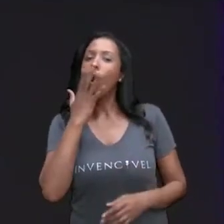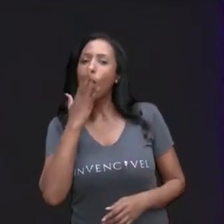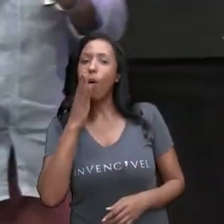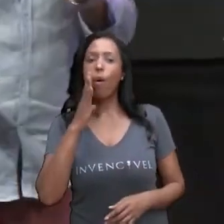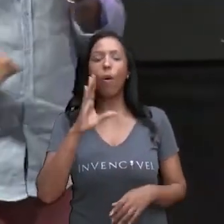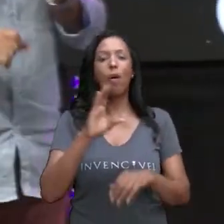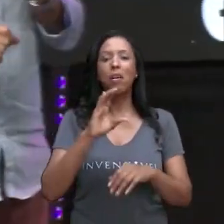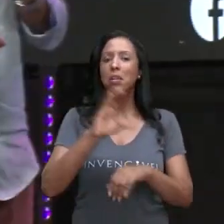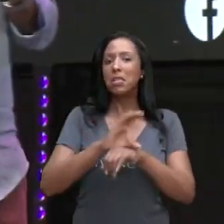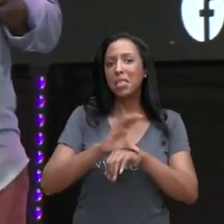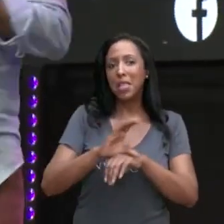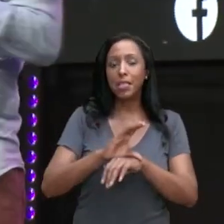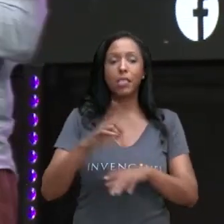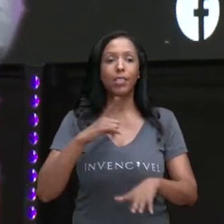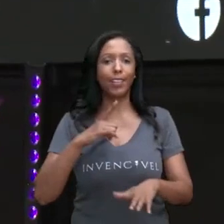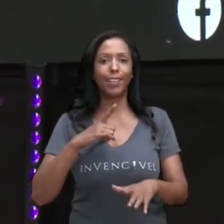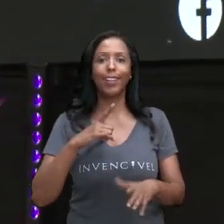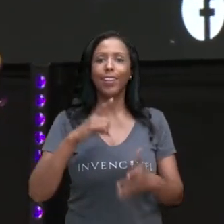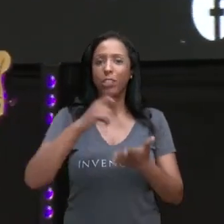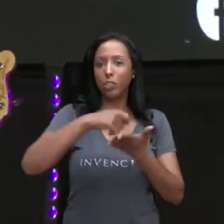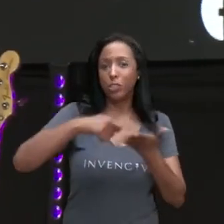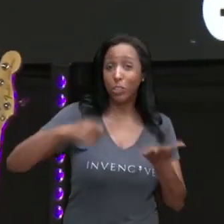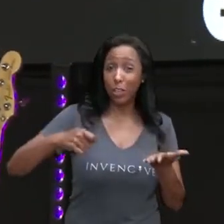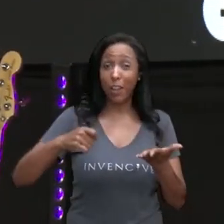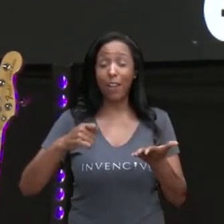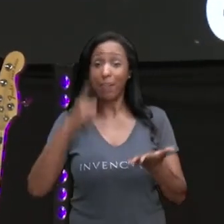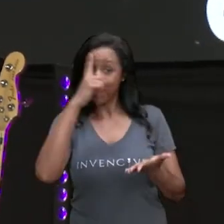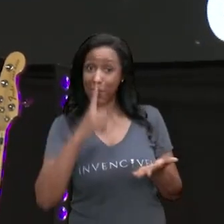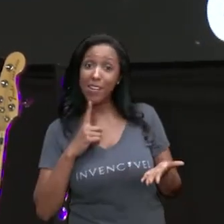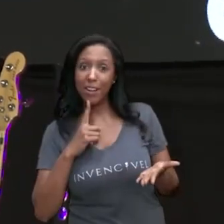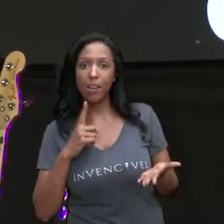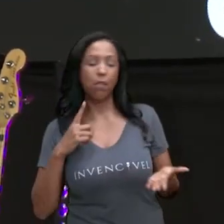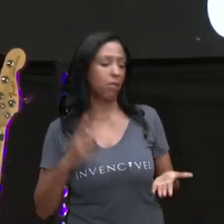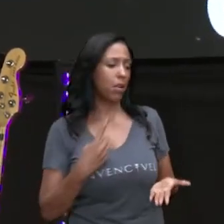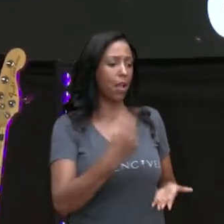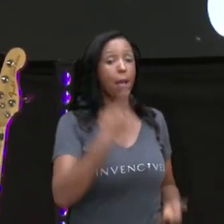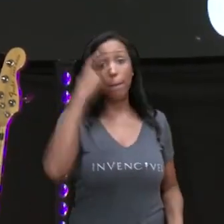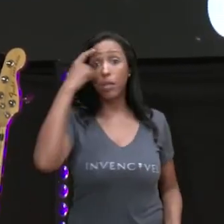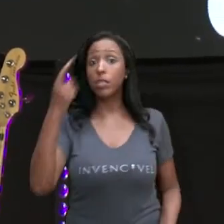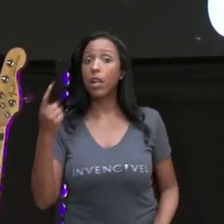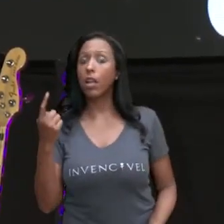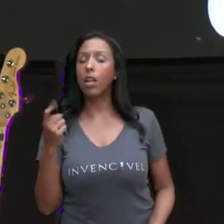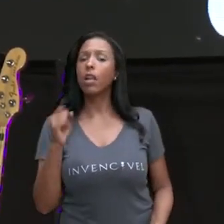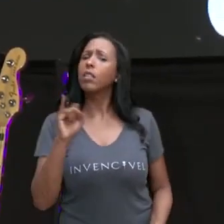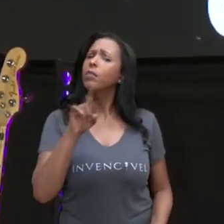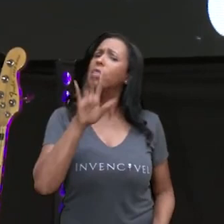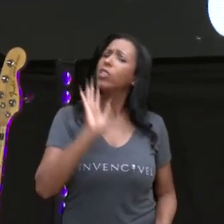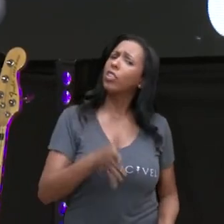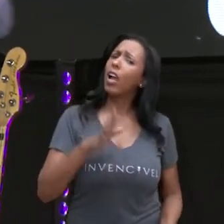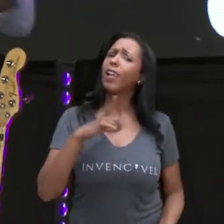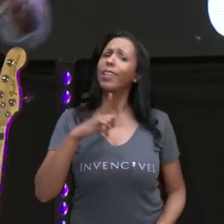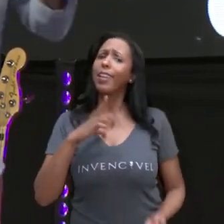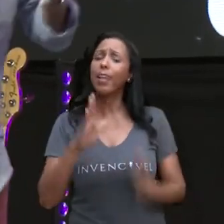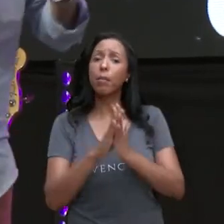douradas, são eles que botam lá. Ah, pastor, até pensei em levar. Eles não se importam não, mas se você já tem Bíblia, não precisa levar, né? Eles não se